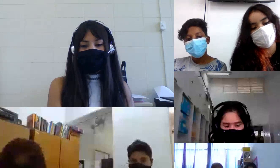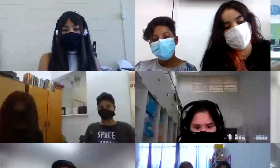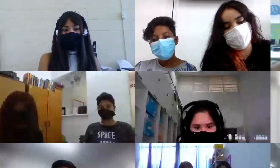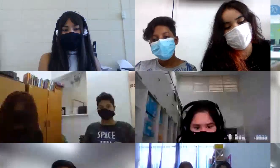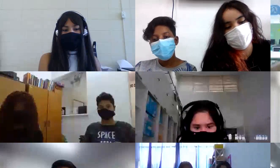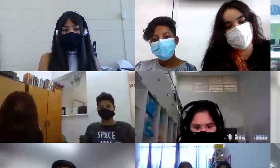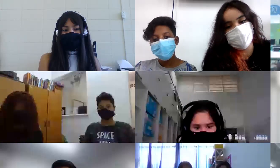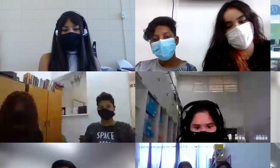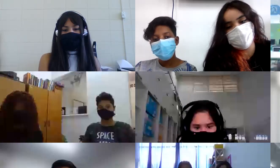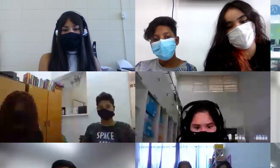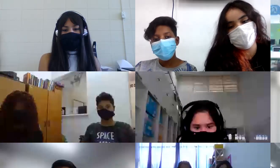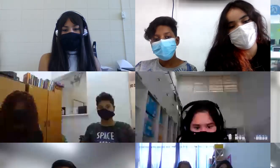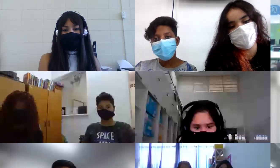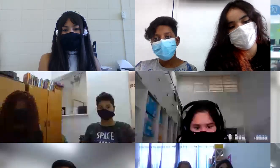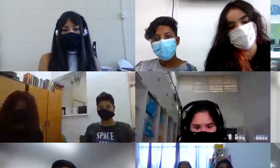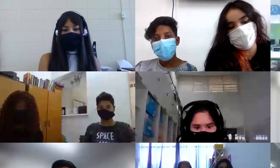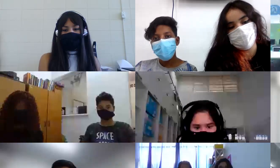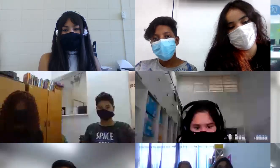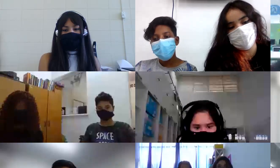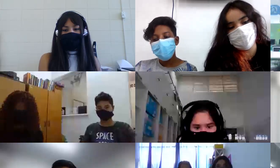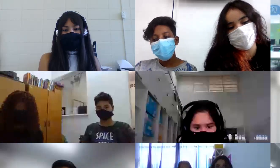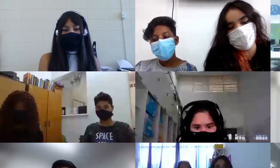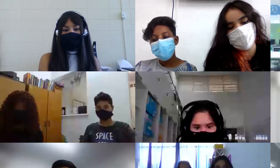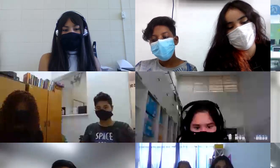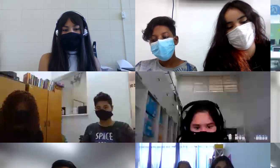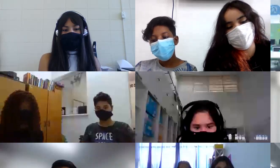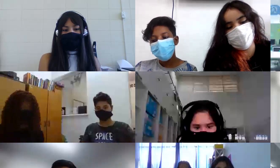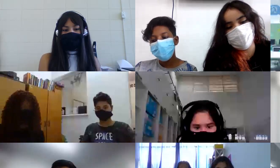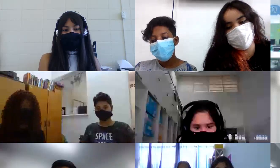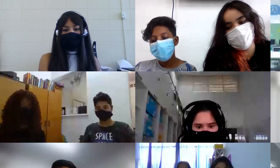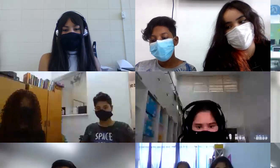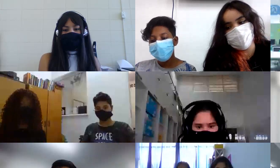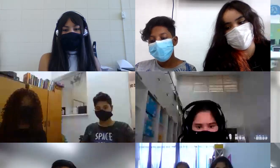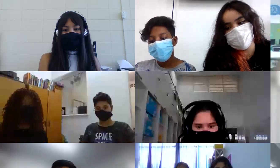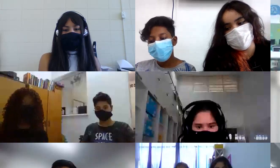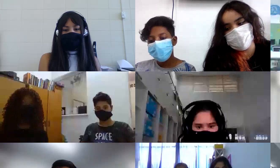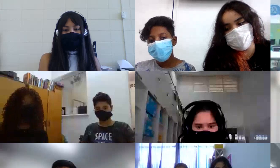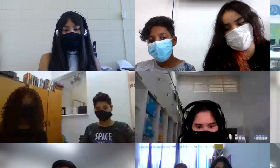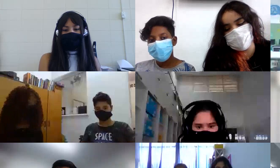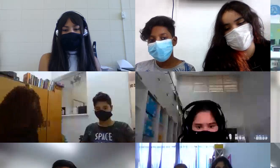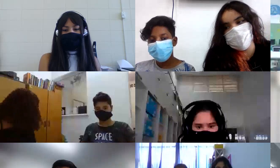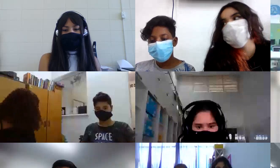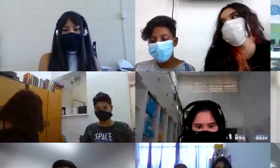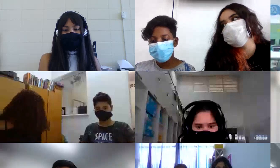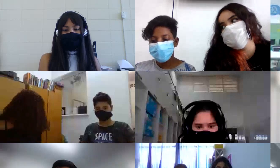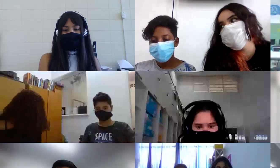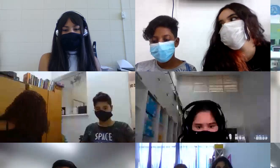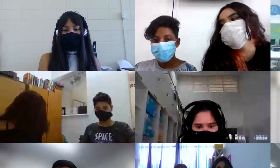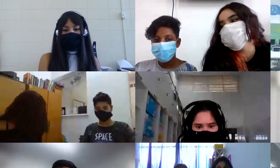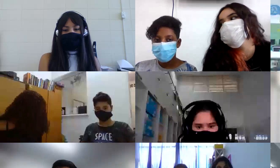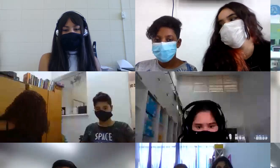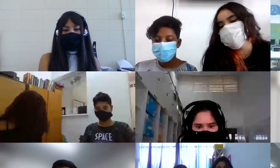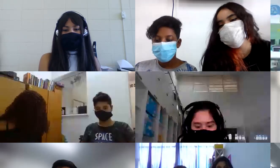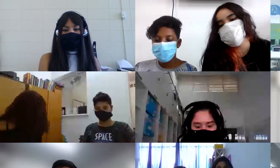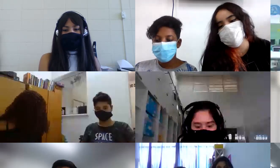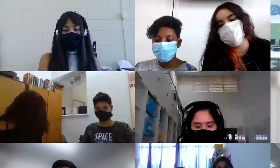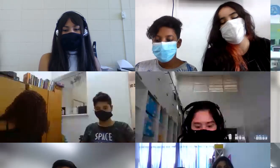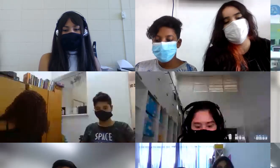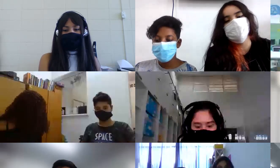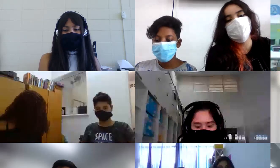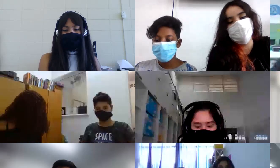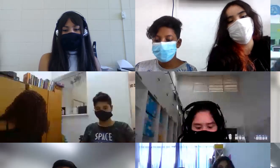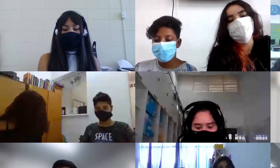ouvindo, maîtres, e não garçons. Garçom a gente entrega coisa, maître a gente tá